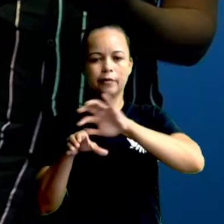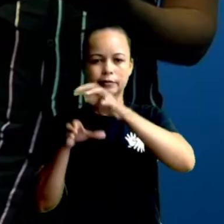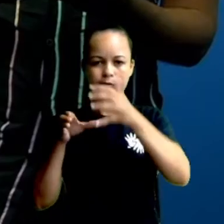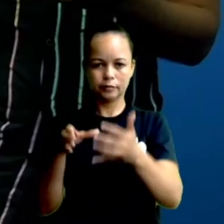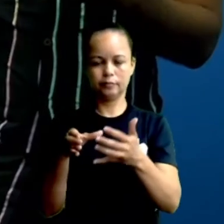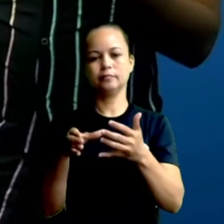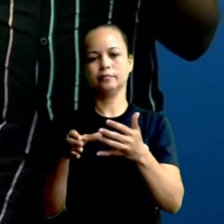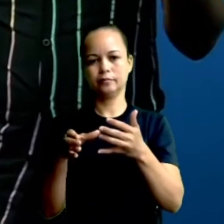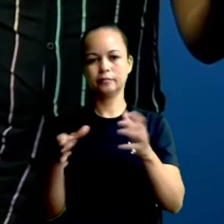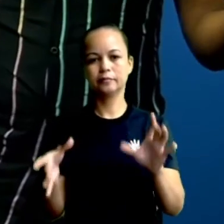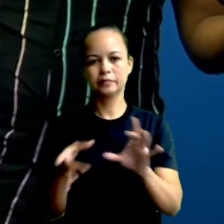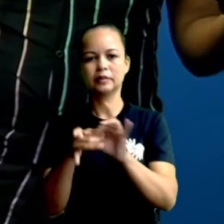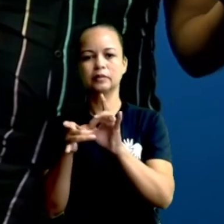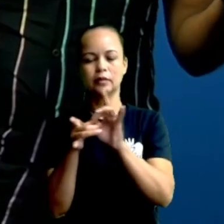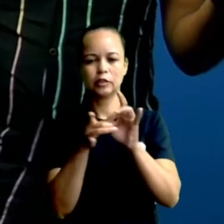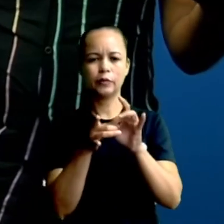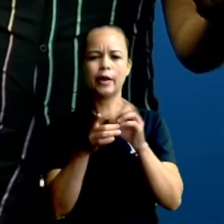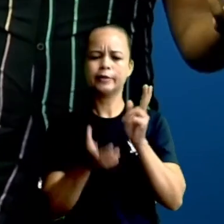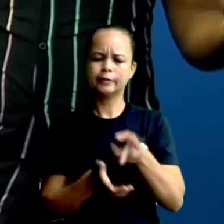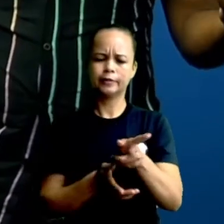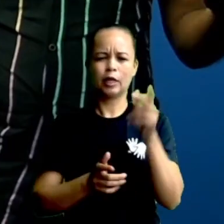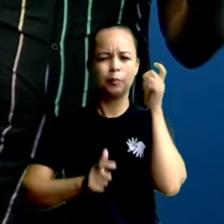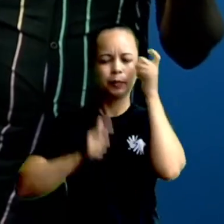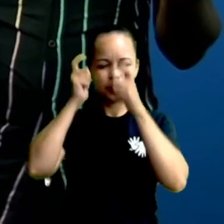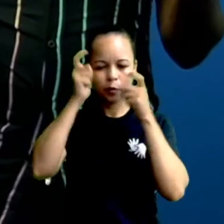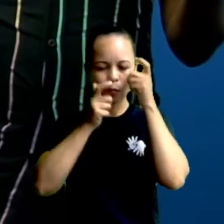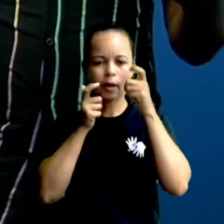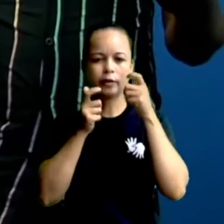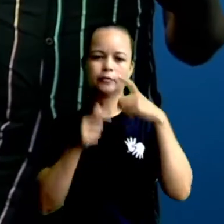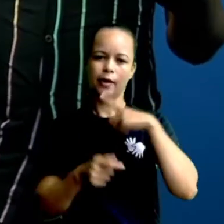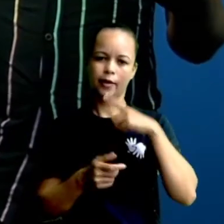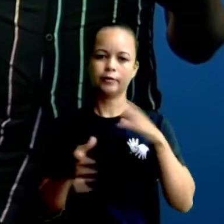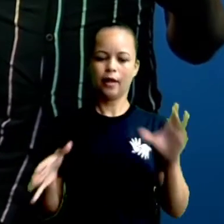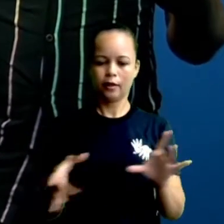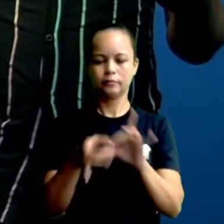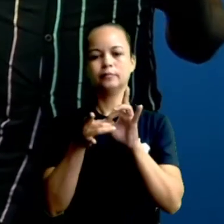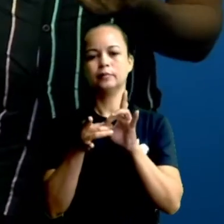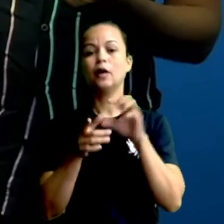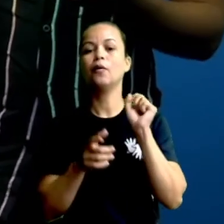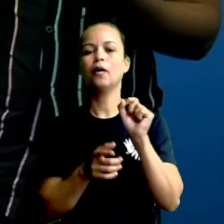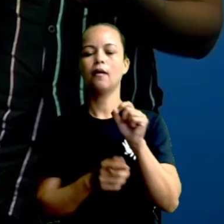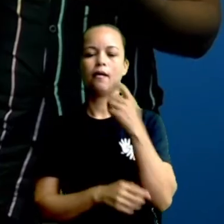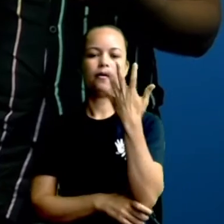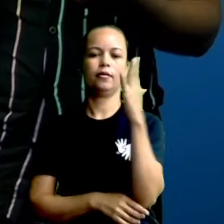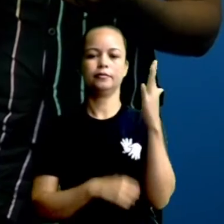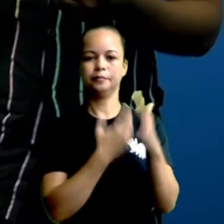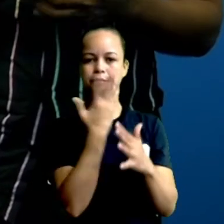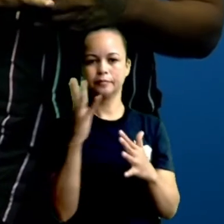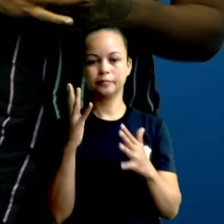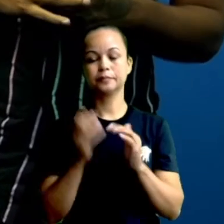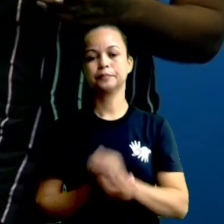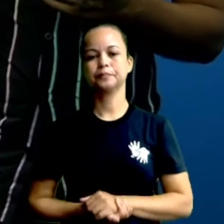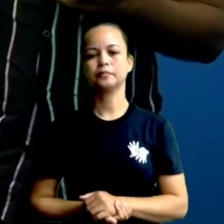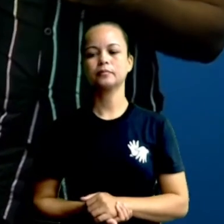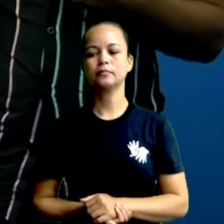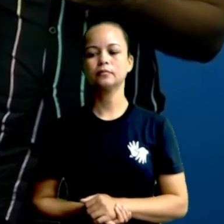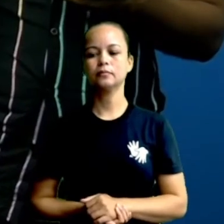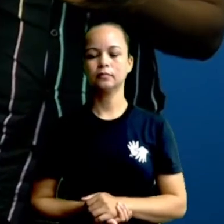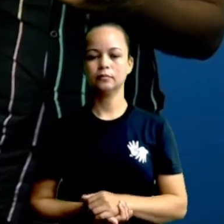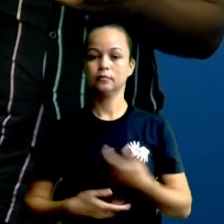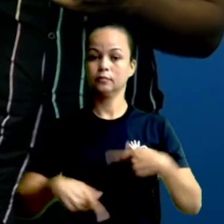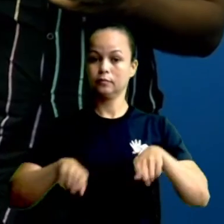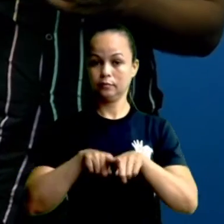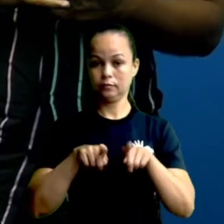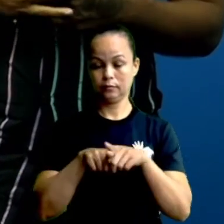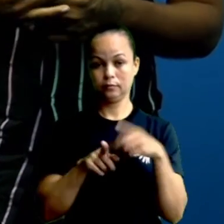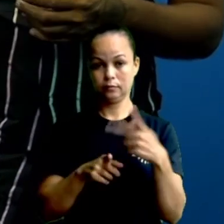a natureza. O tempo todo eles estavam preocupados em manter a harmonia na natureza. E também, dentro